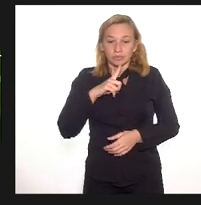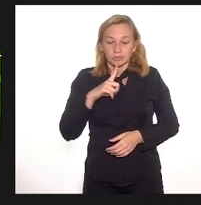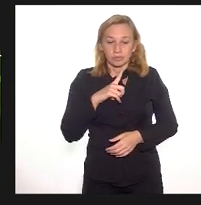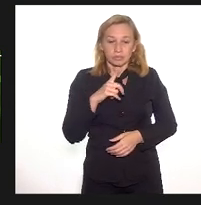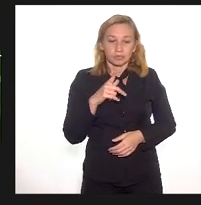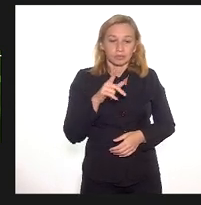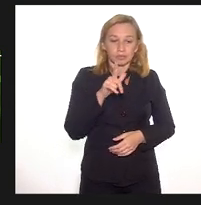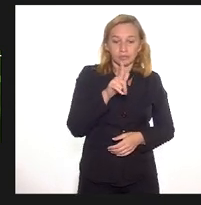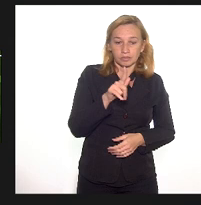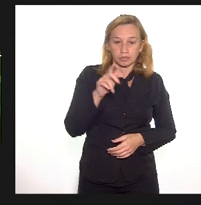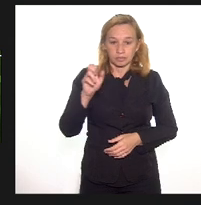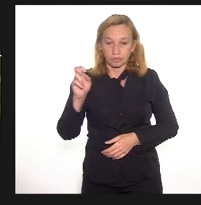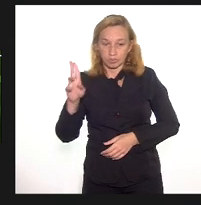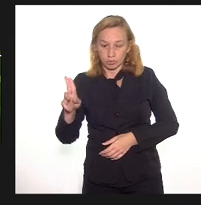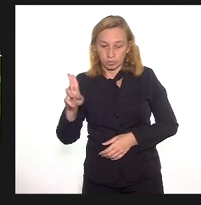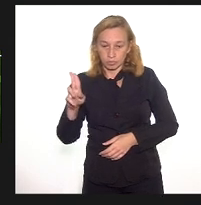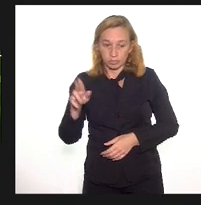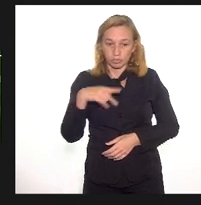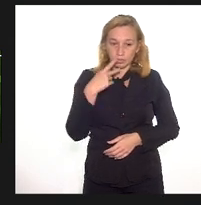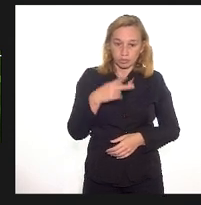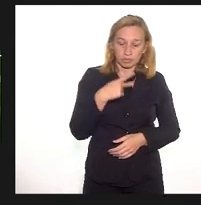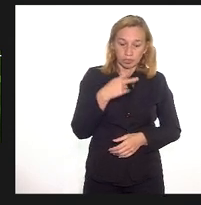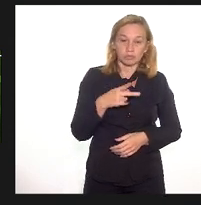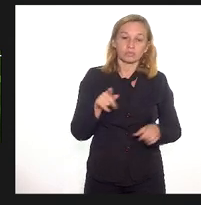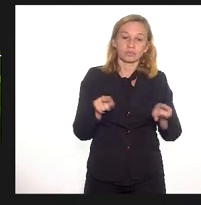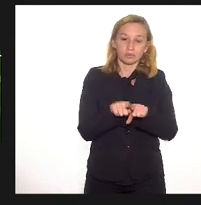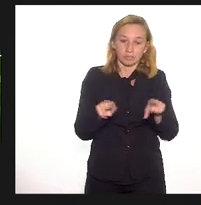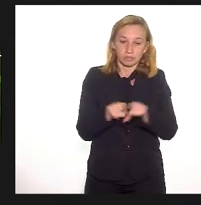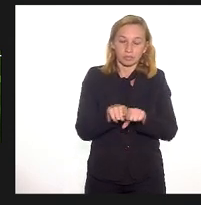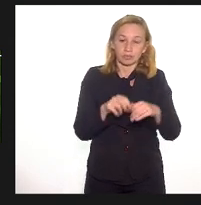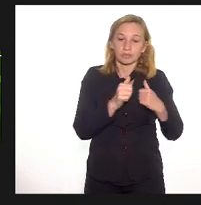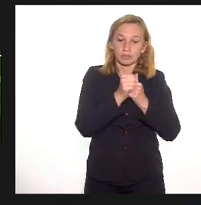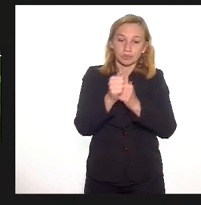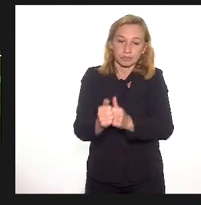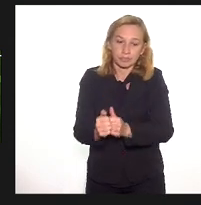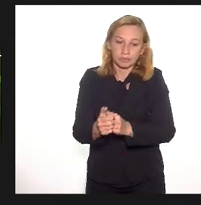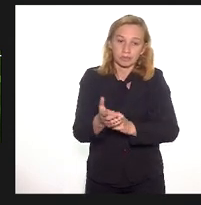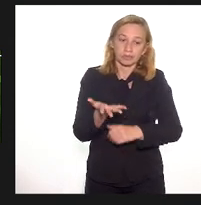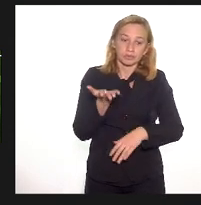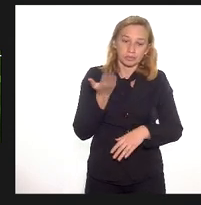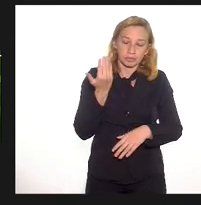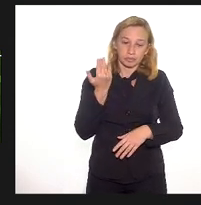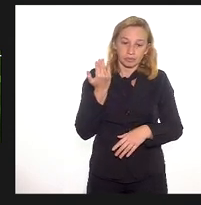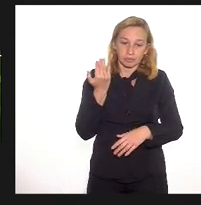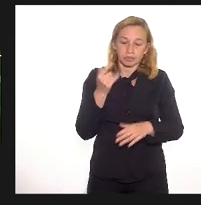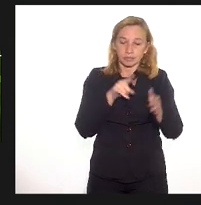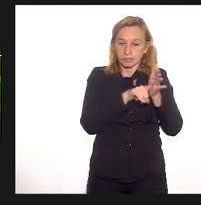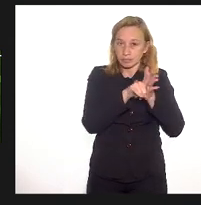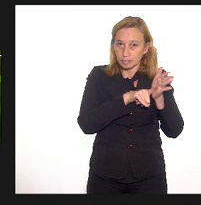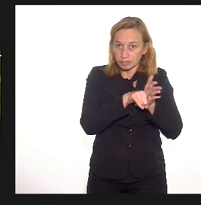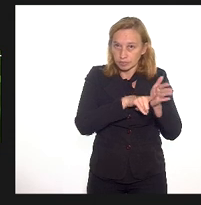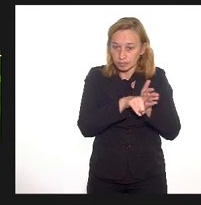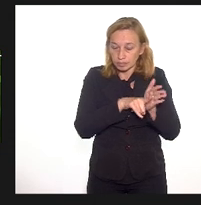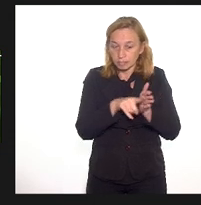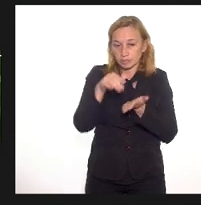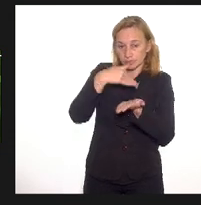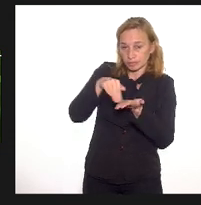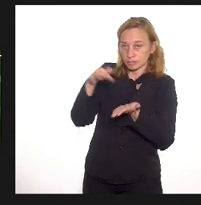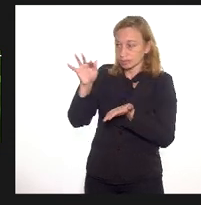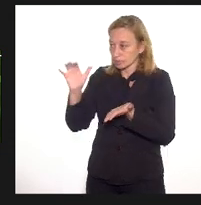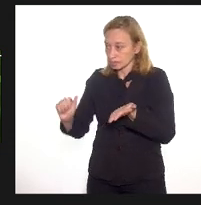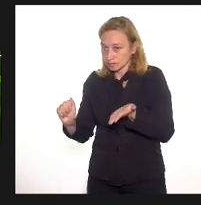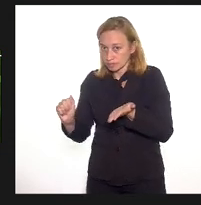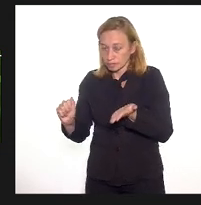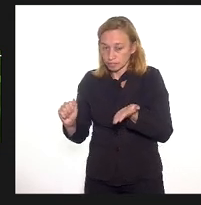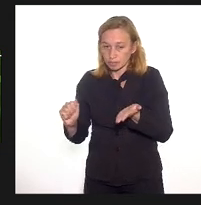da AGU que foi, enfim, também encaminhado à época para a fiscalização para a Secretaria de Fazenda,